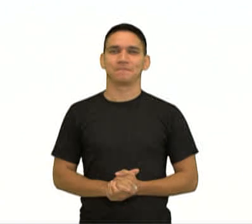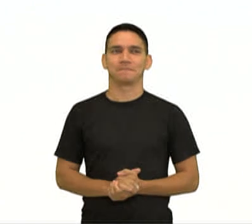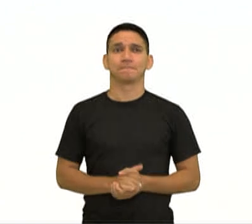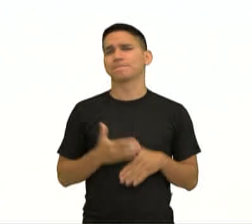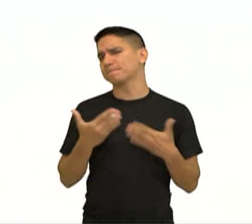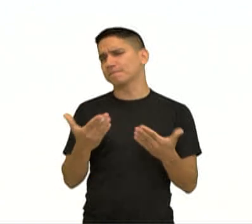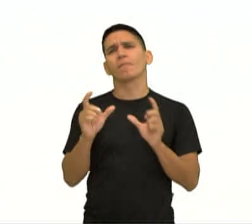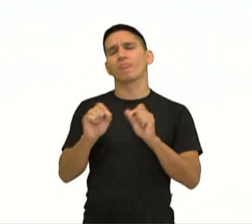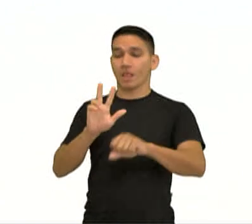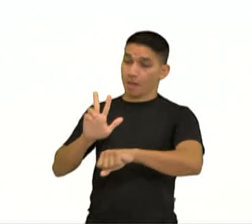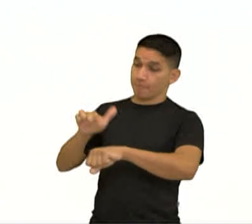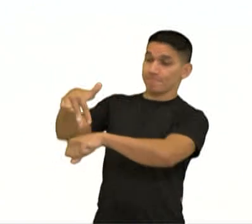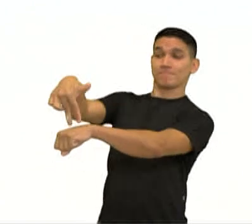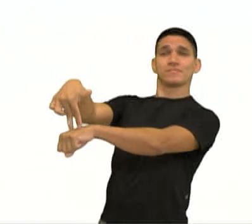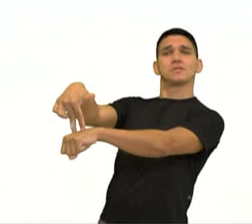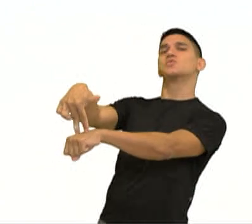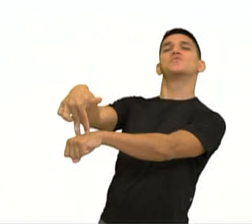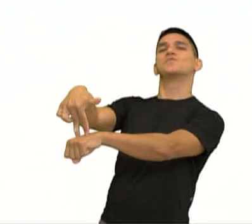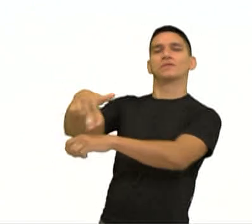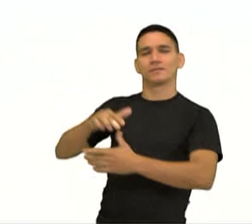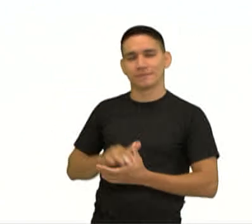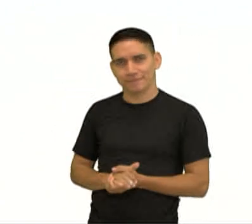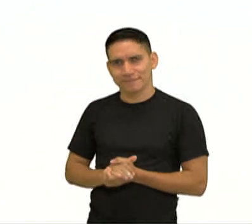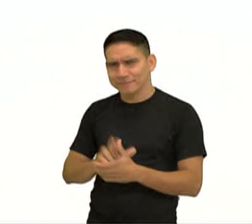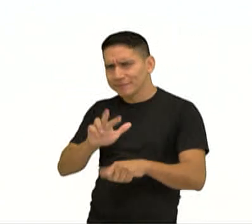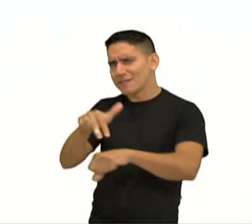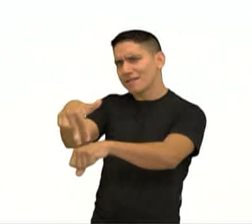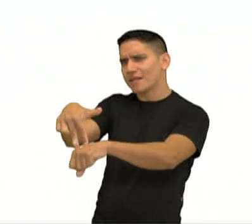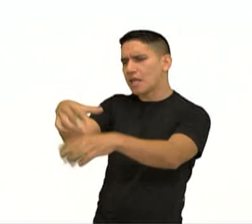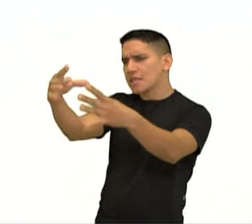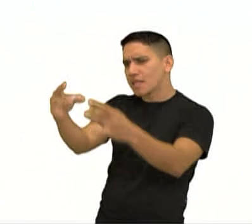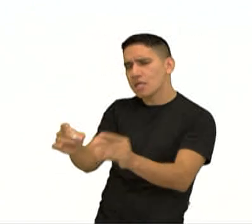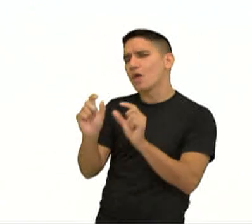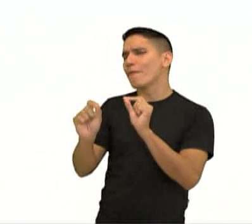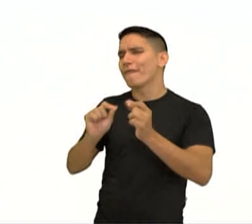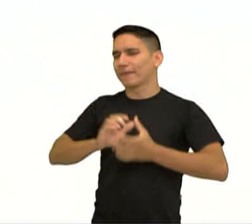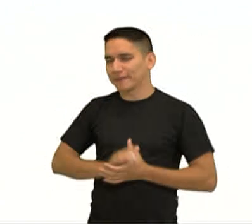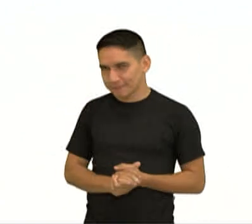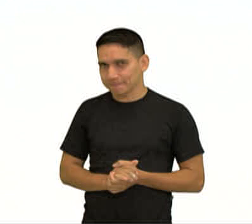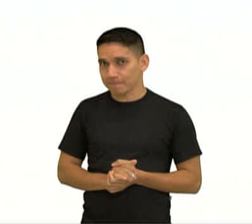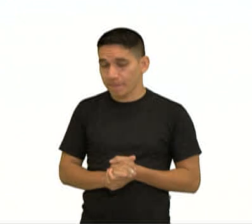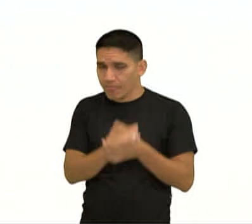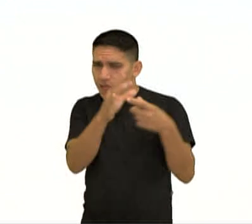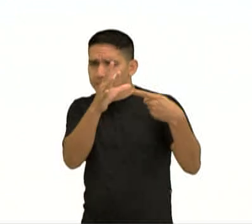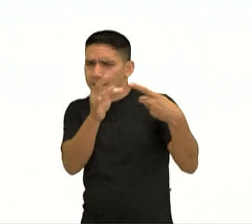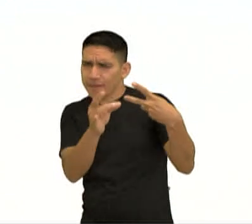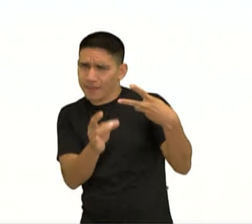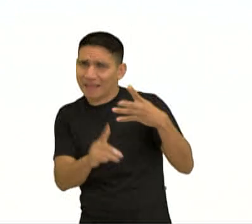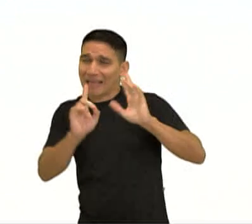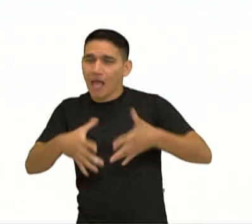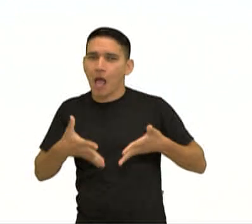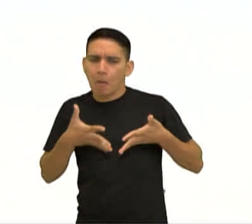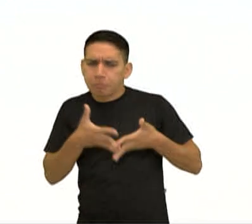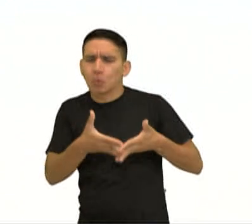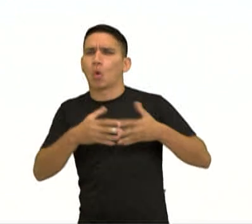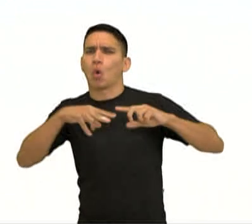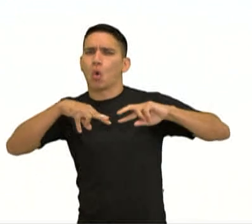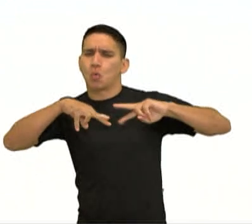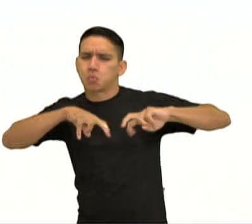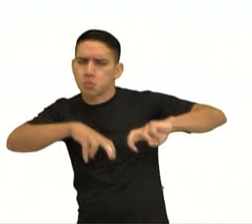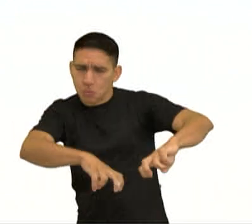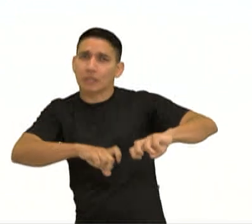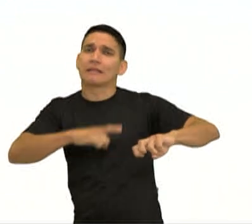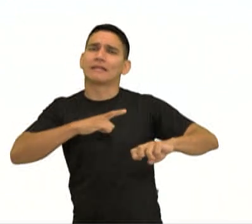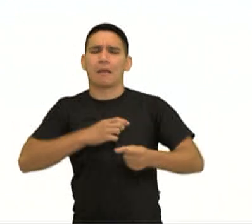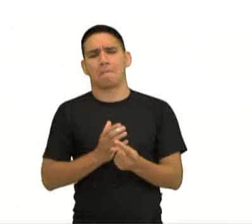aí, performance, pessoal? Performance. Definir performance é uma questão bastante complexa e que abre-se para